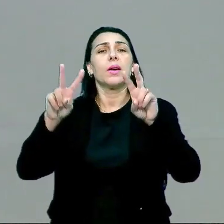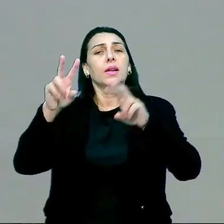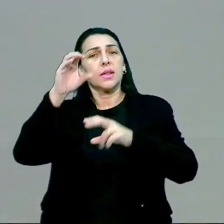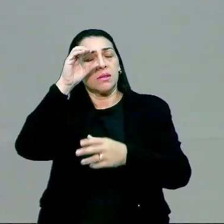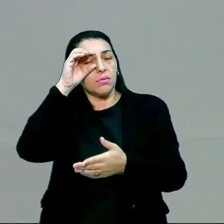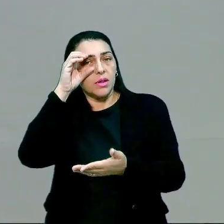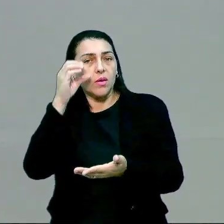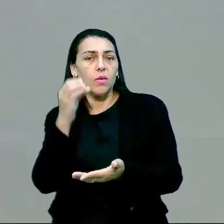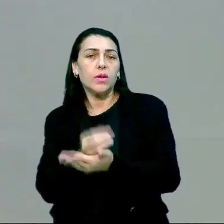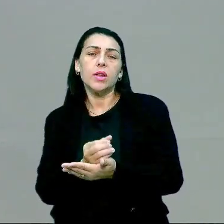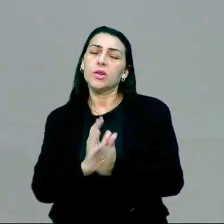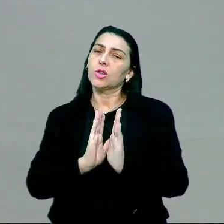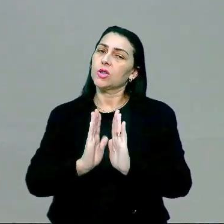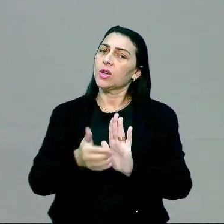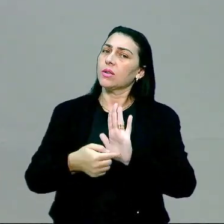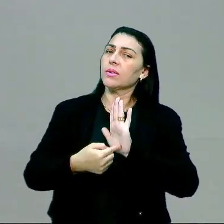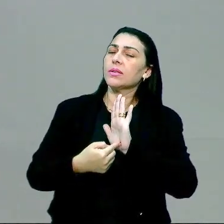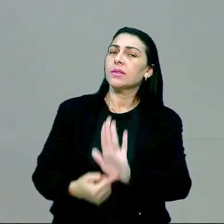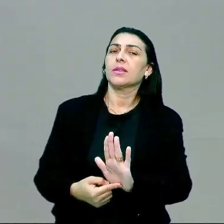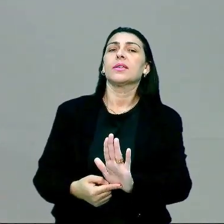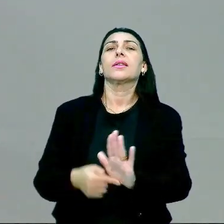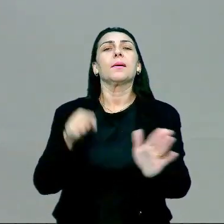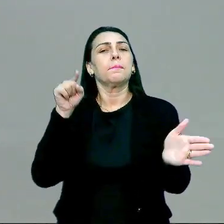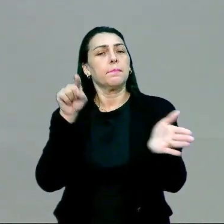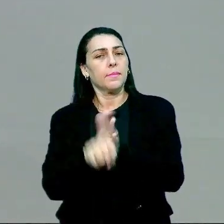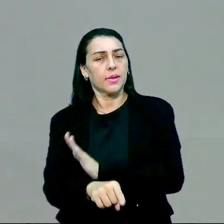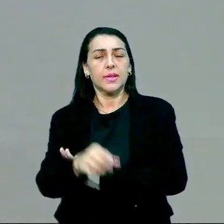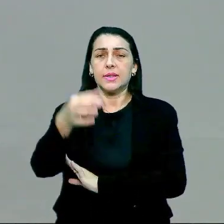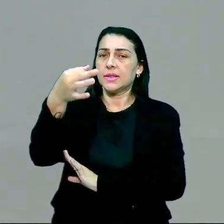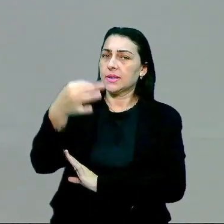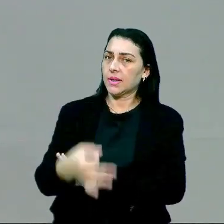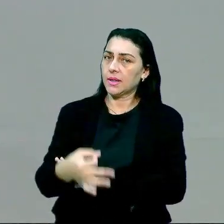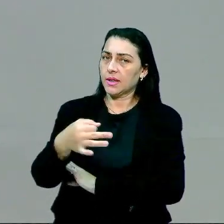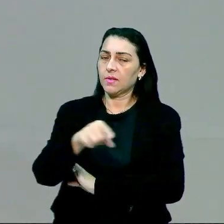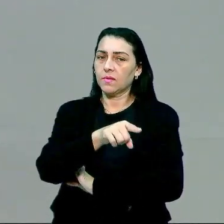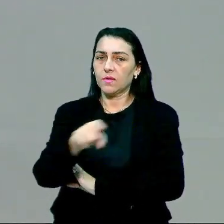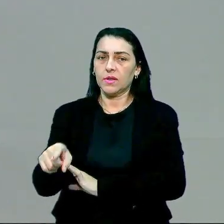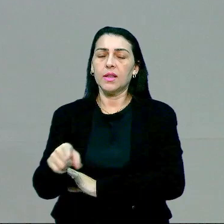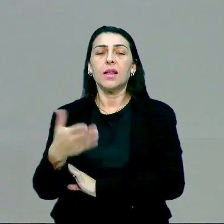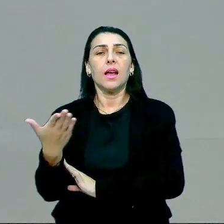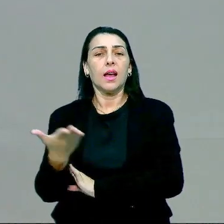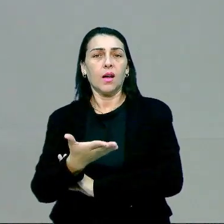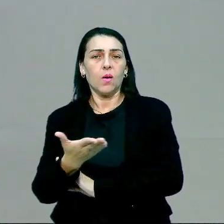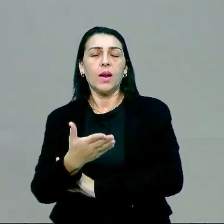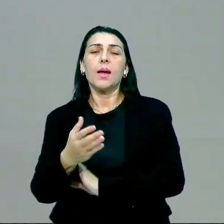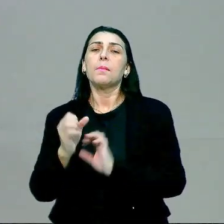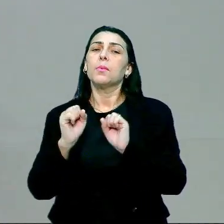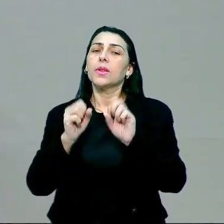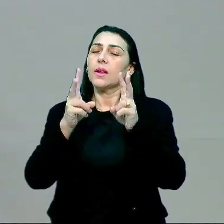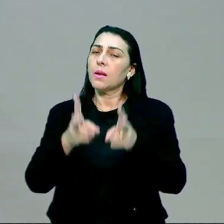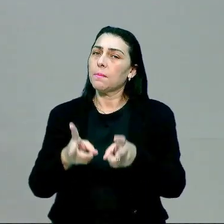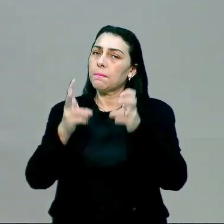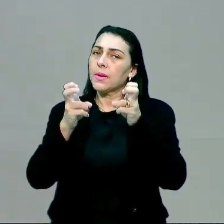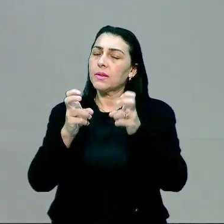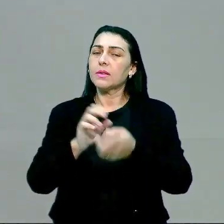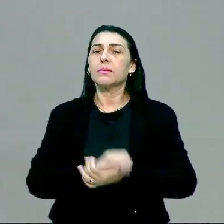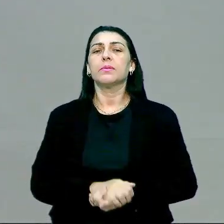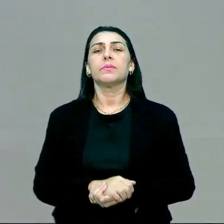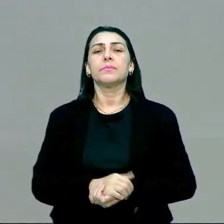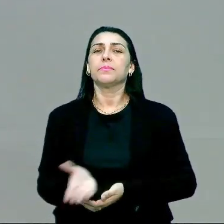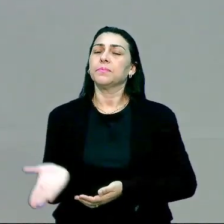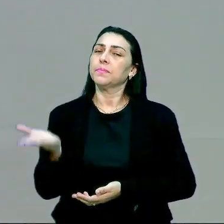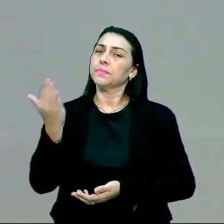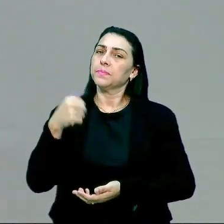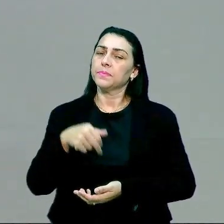teoria, conforme foi mencionado na alternativa correta e que vocês agora há pouco puderam visualizar.